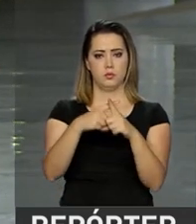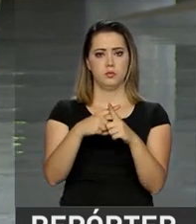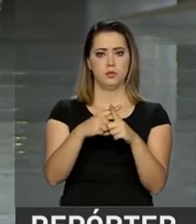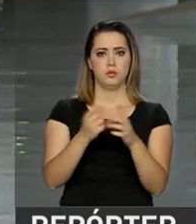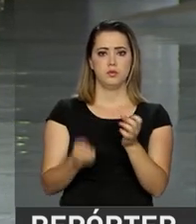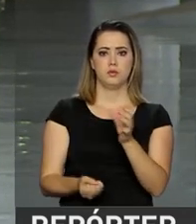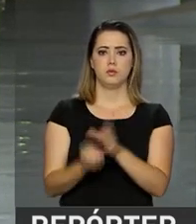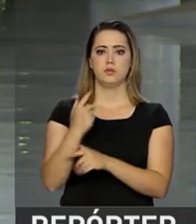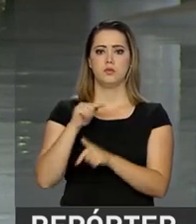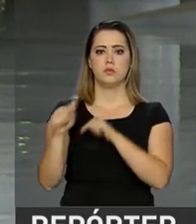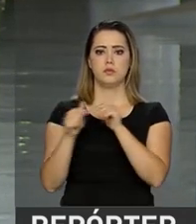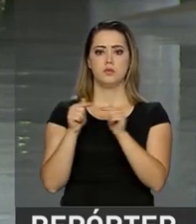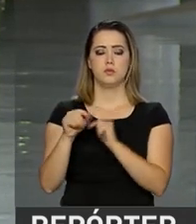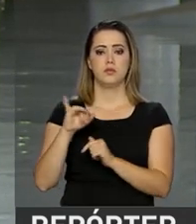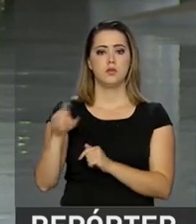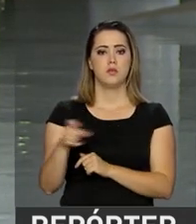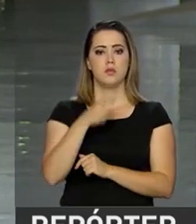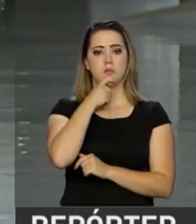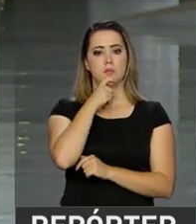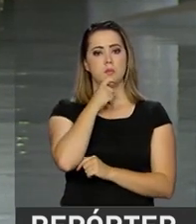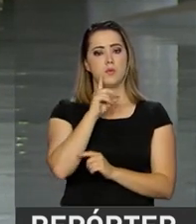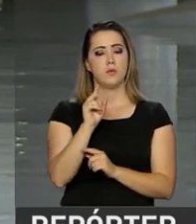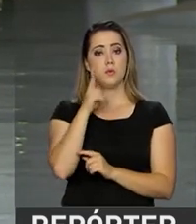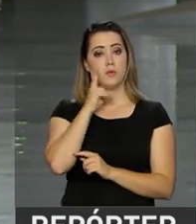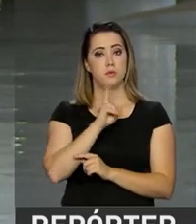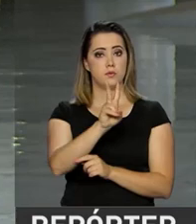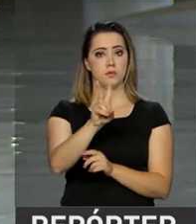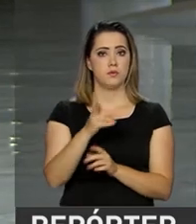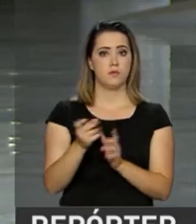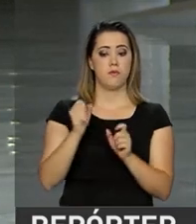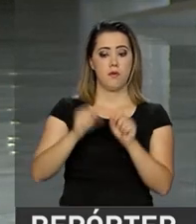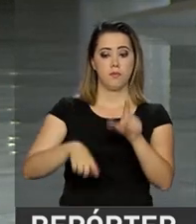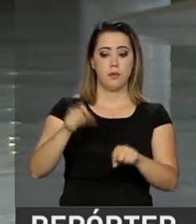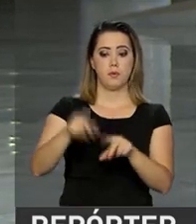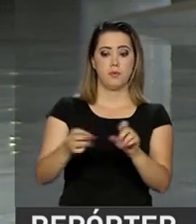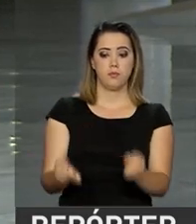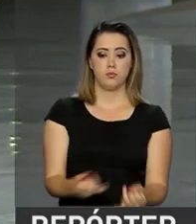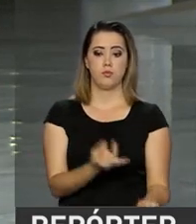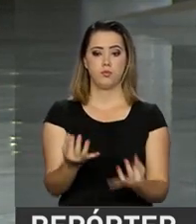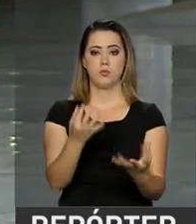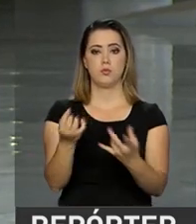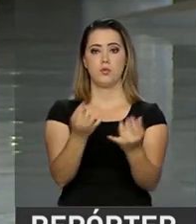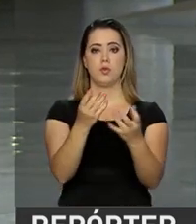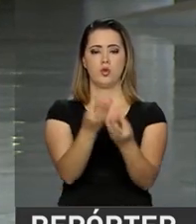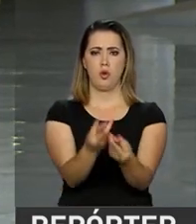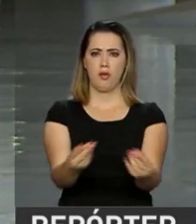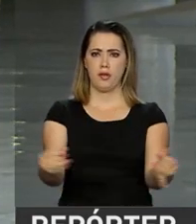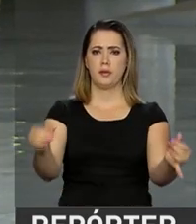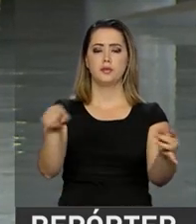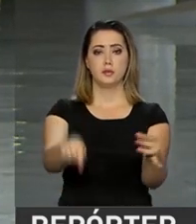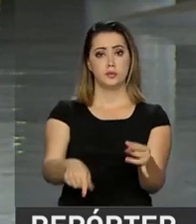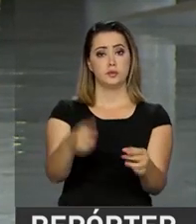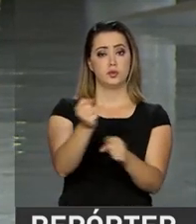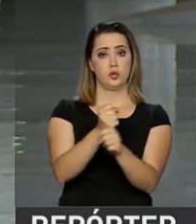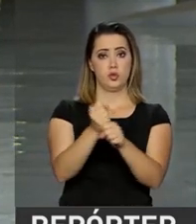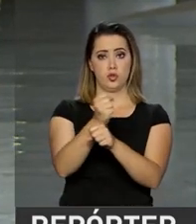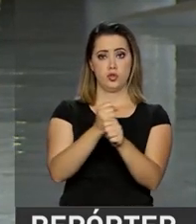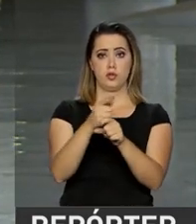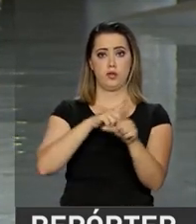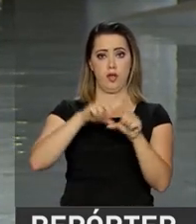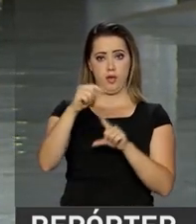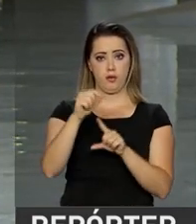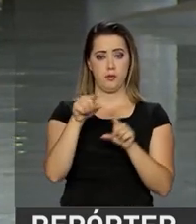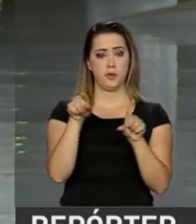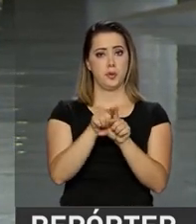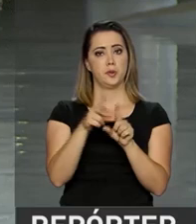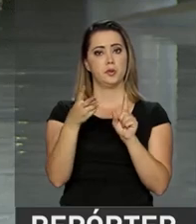empregos em Julho a previsão recorde da safra de grãos para 2017 e a distribuição dos lucros